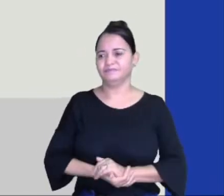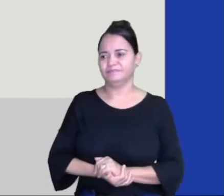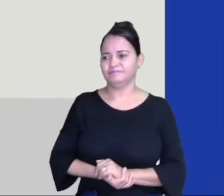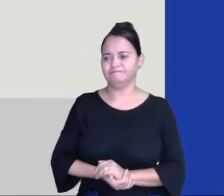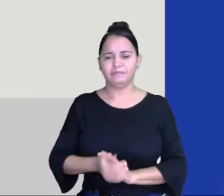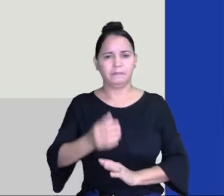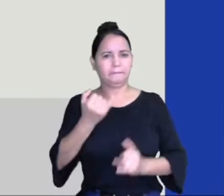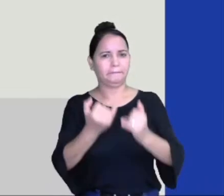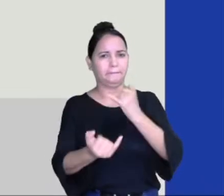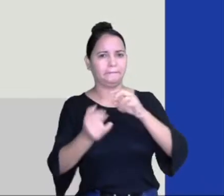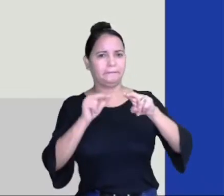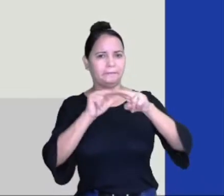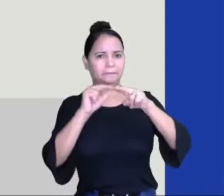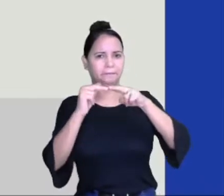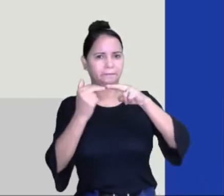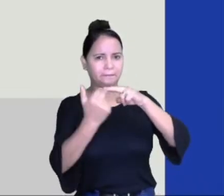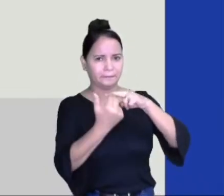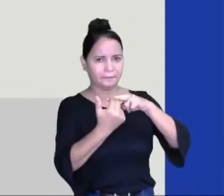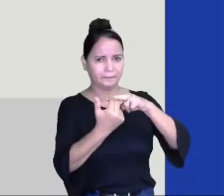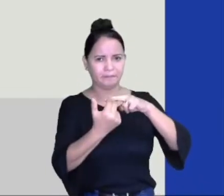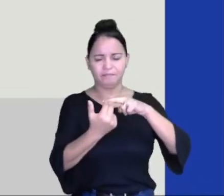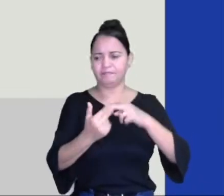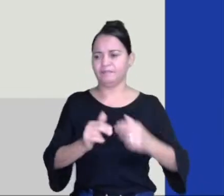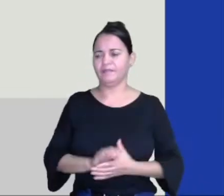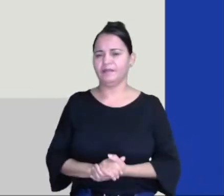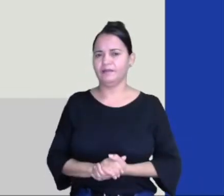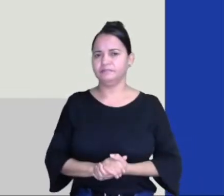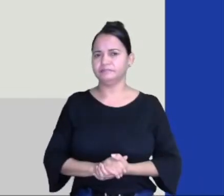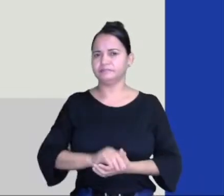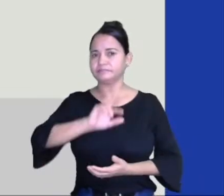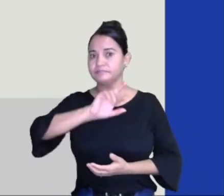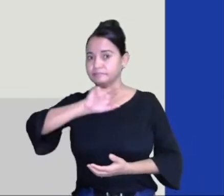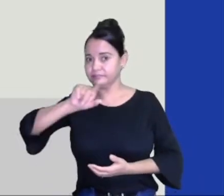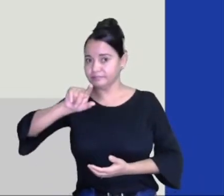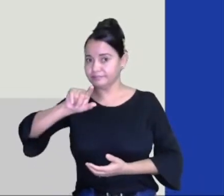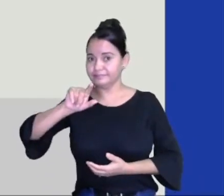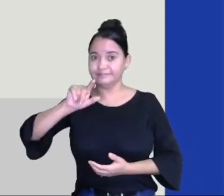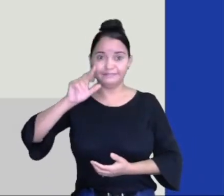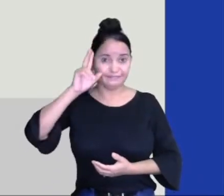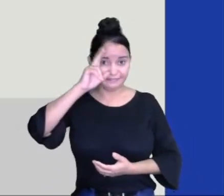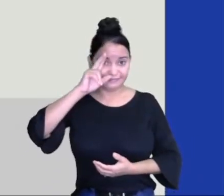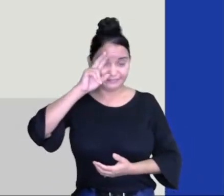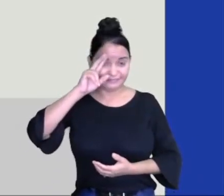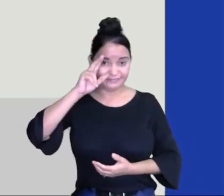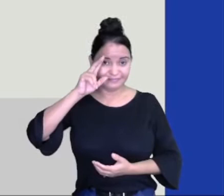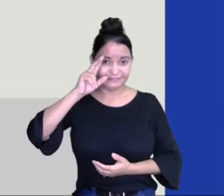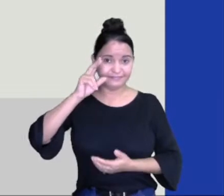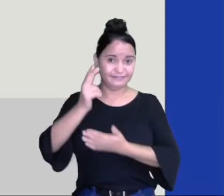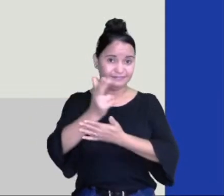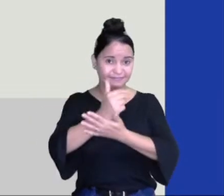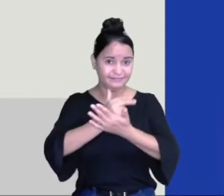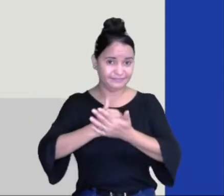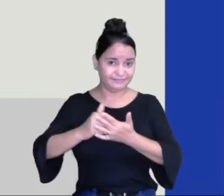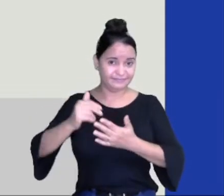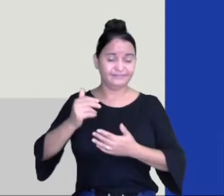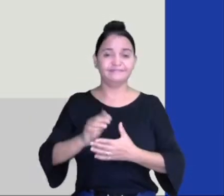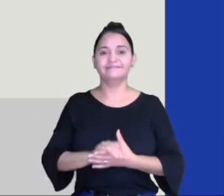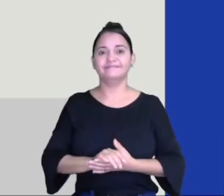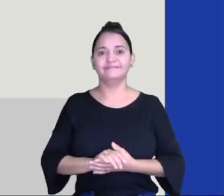8 partes. Só que vocês podem observar que, diferente do desenho anterior que eu coloquei lá, a pizza e 8,